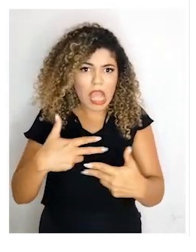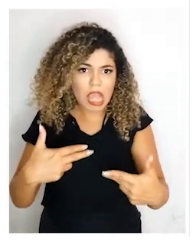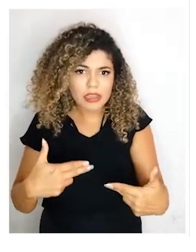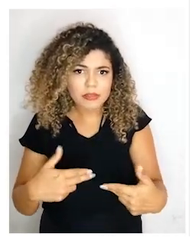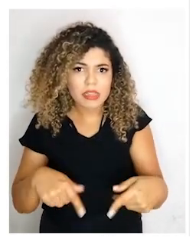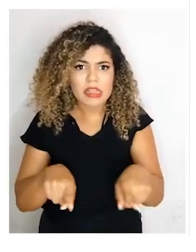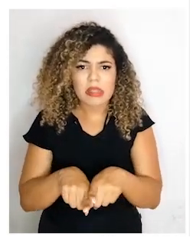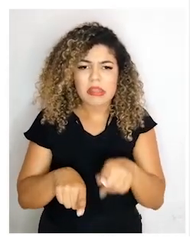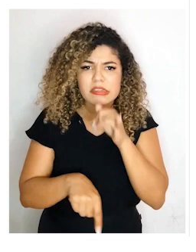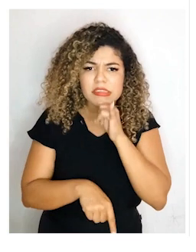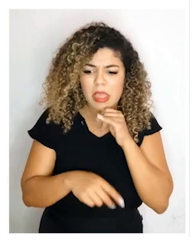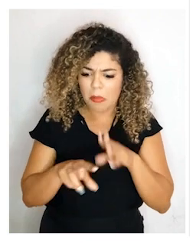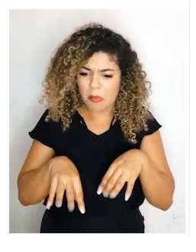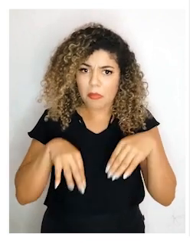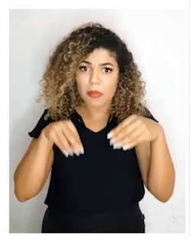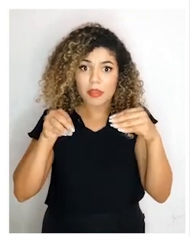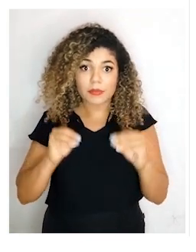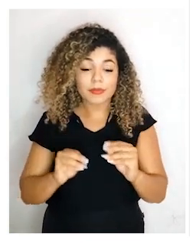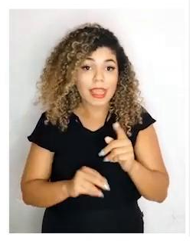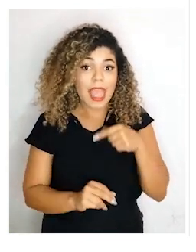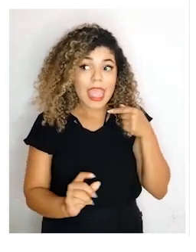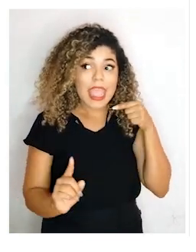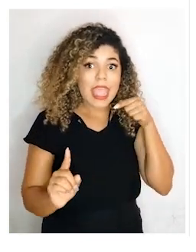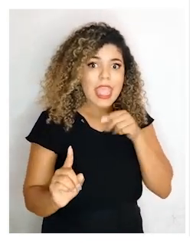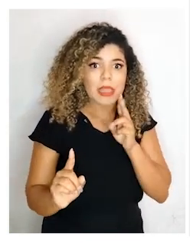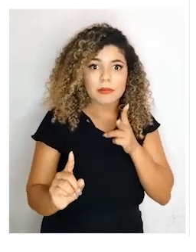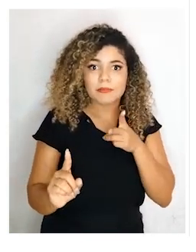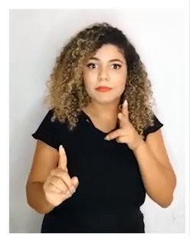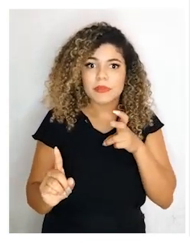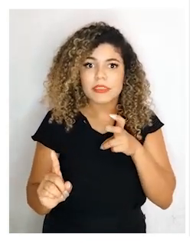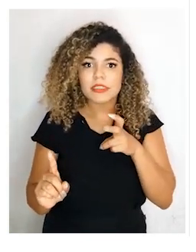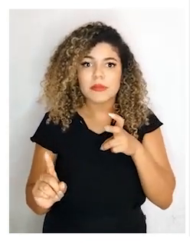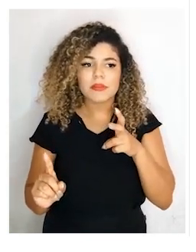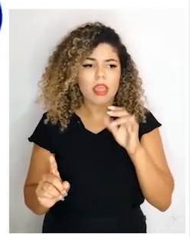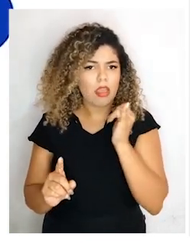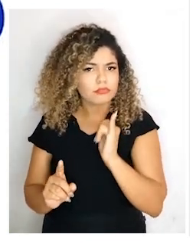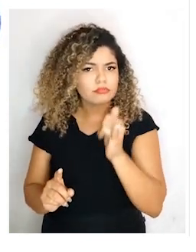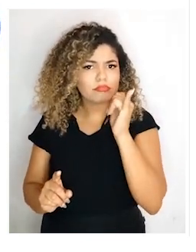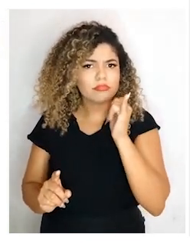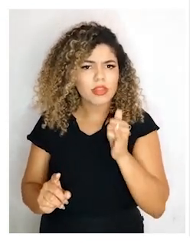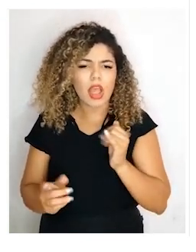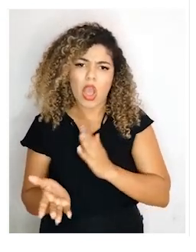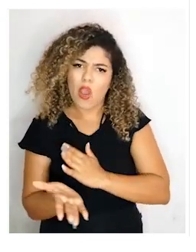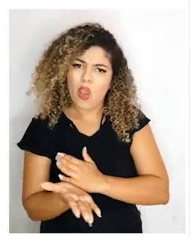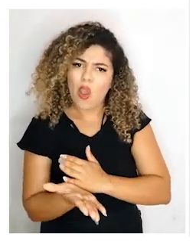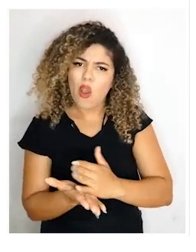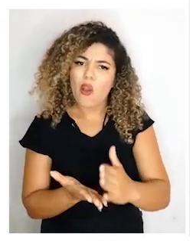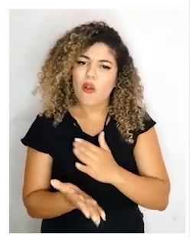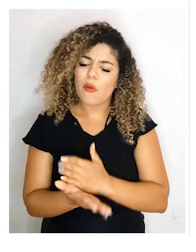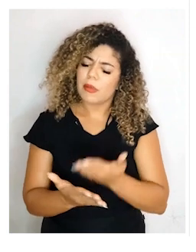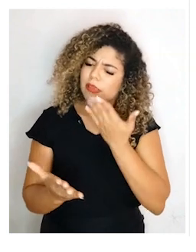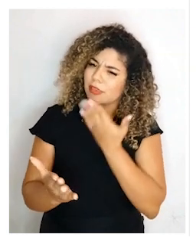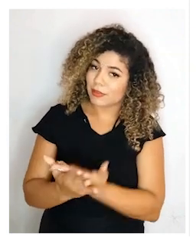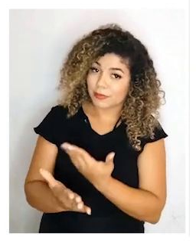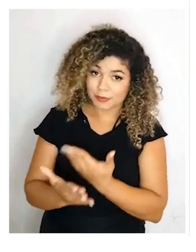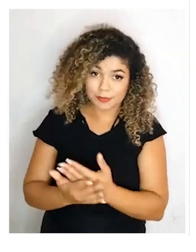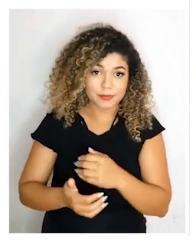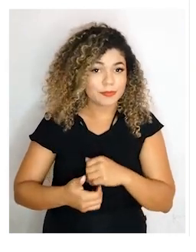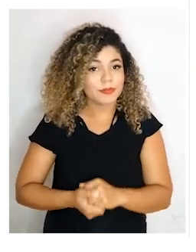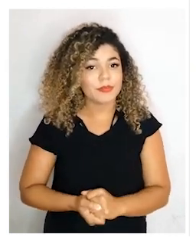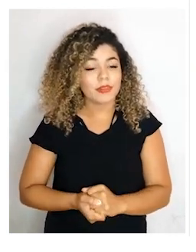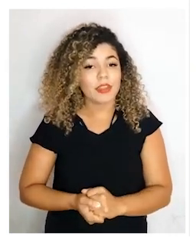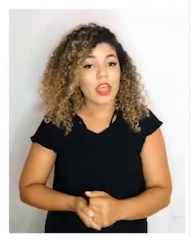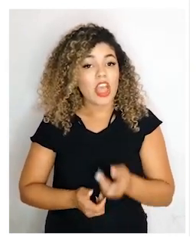tecidos, por exemplo. A partir daí, os fenômenos de origem elétrica começaram a ser estudados. Como